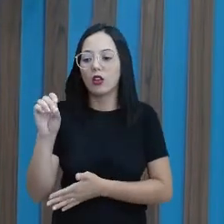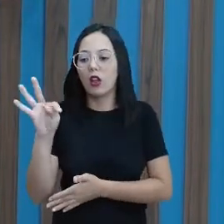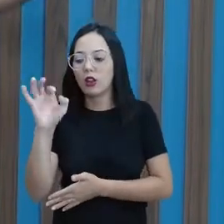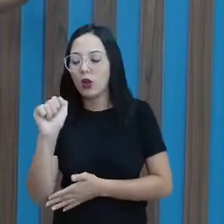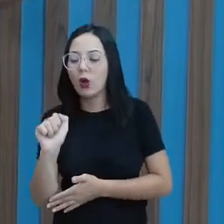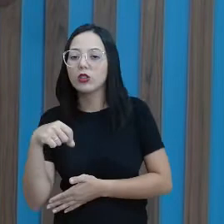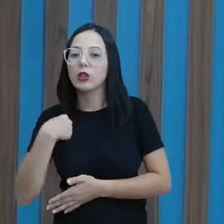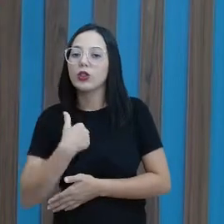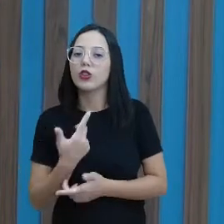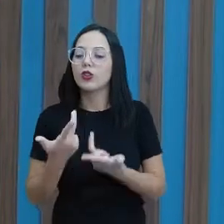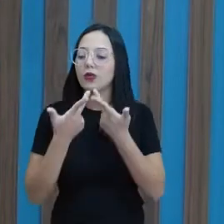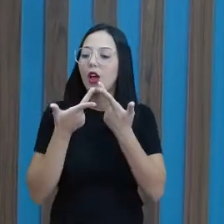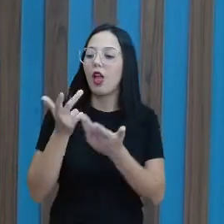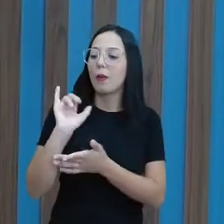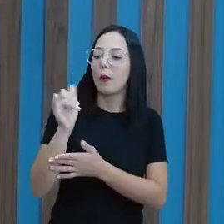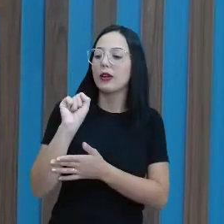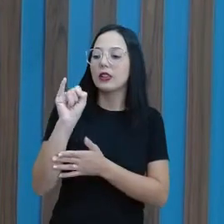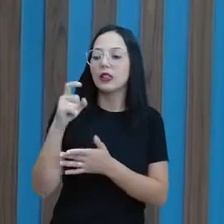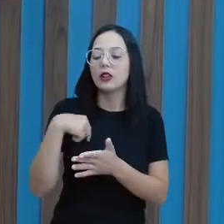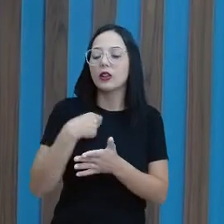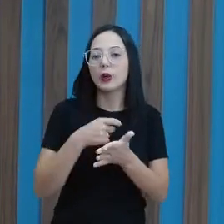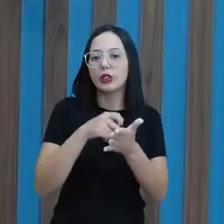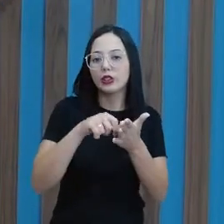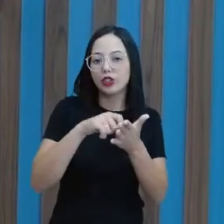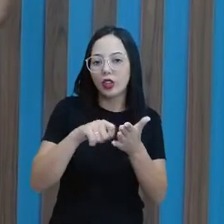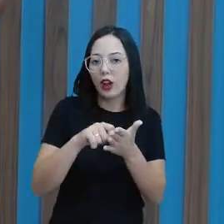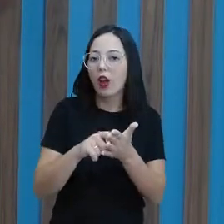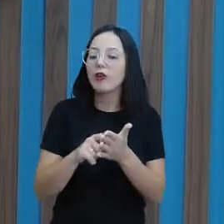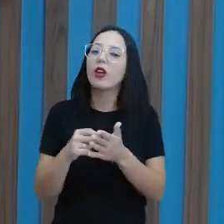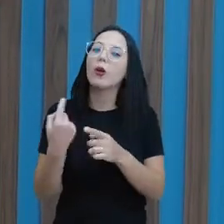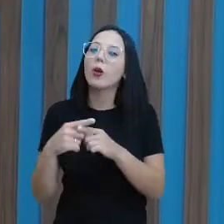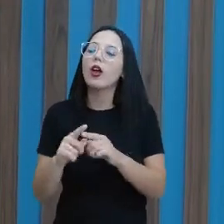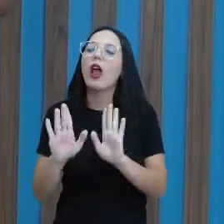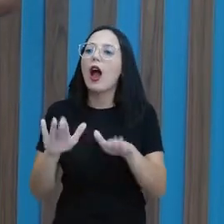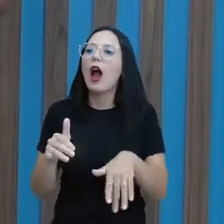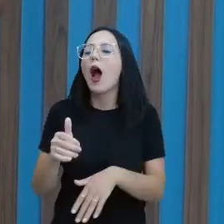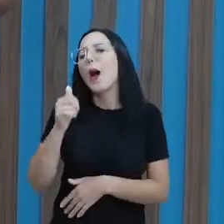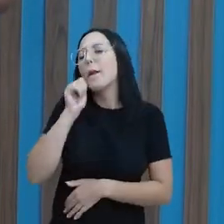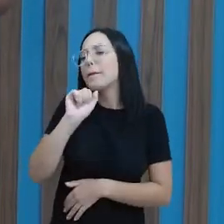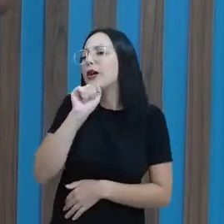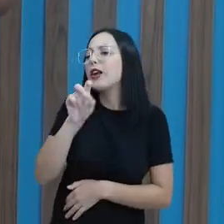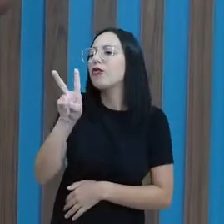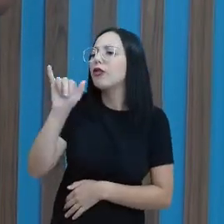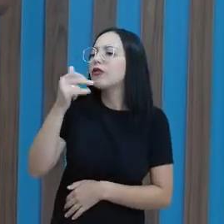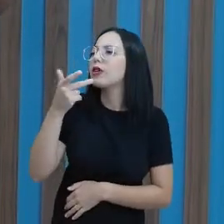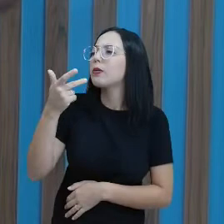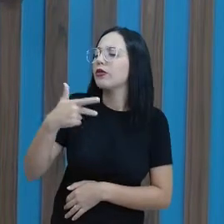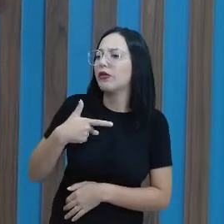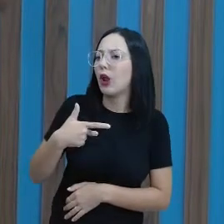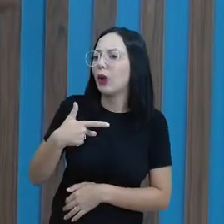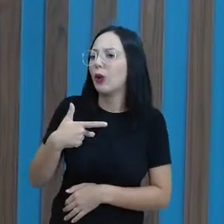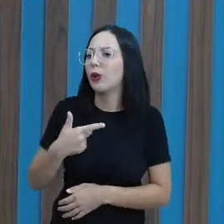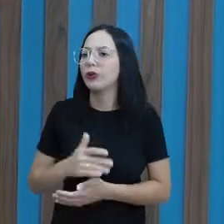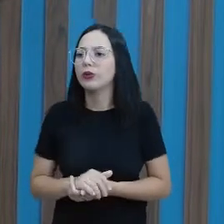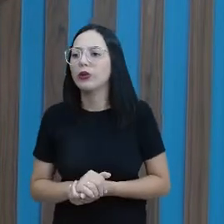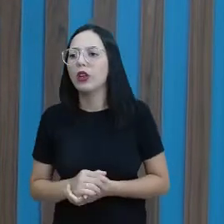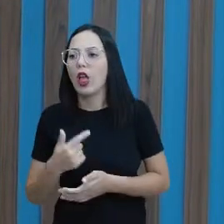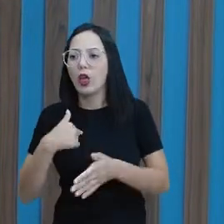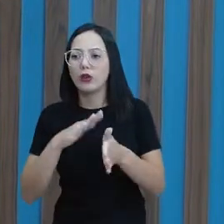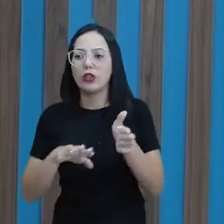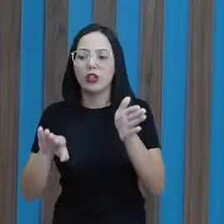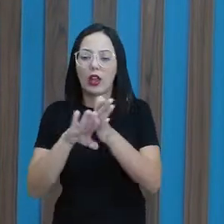vai contar algo, se a gente escreve algo, etc. Ah, mãe, Vivi me disse, dois pontos, chegarei